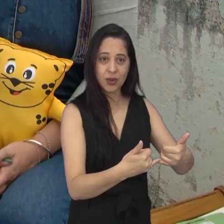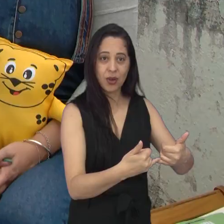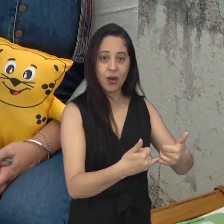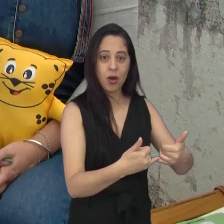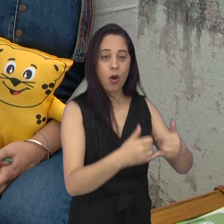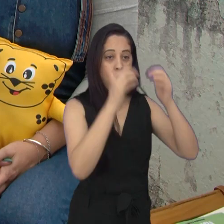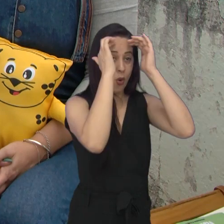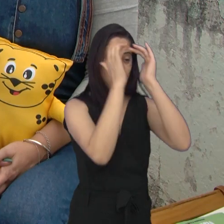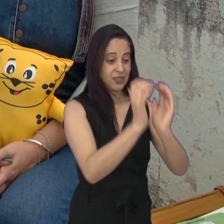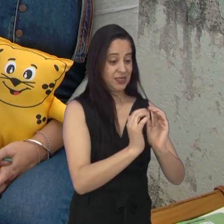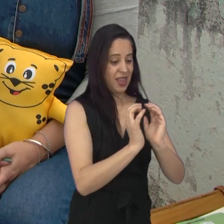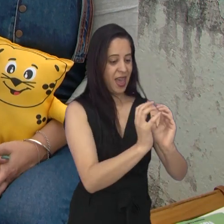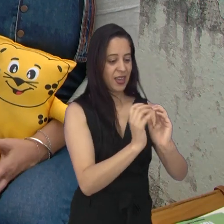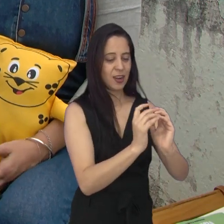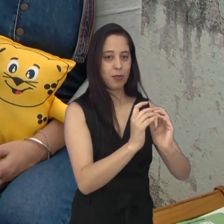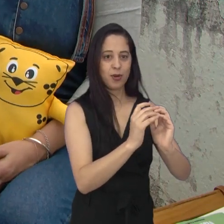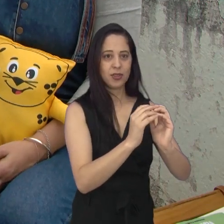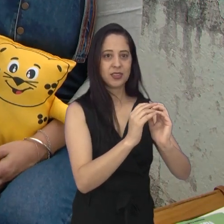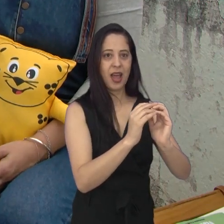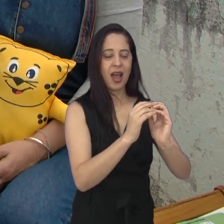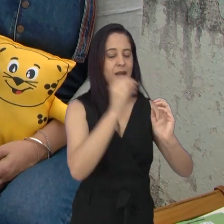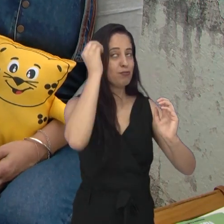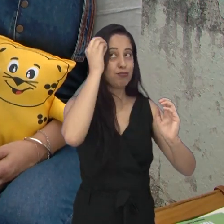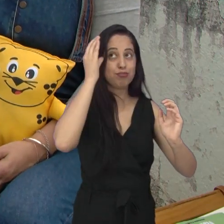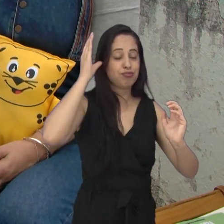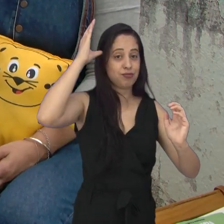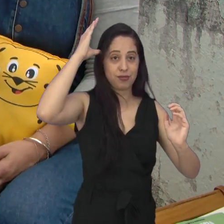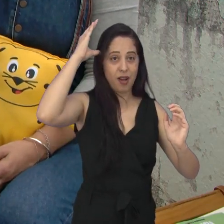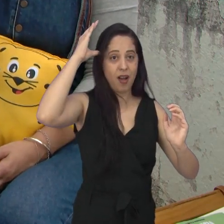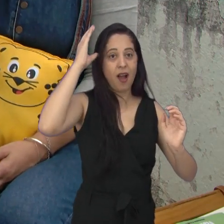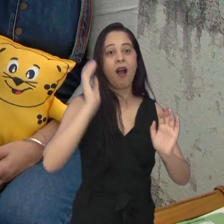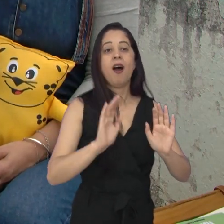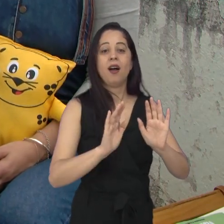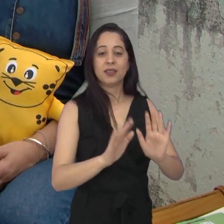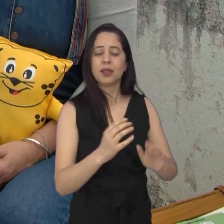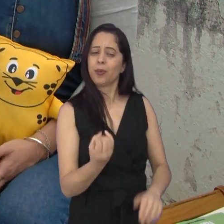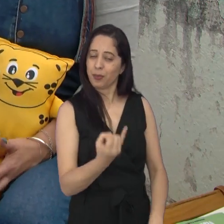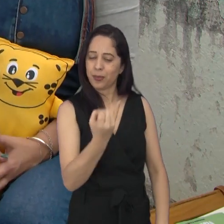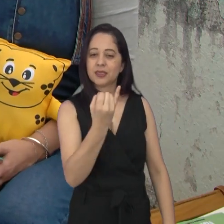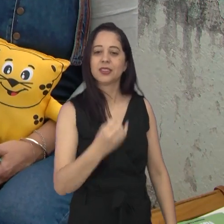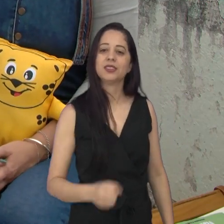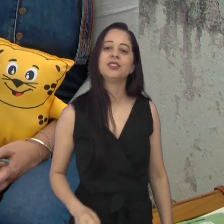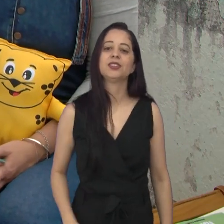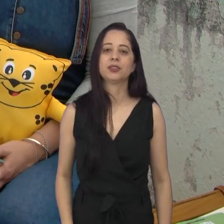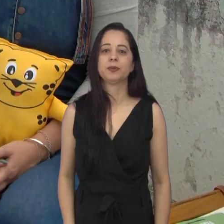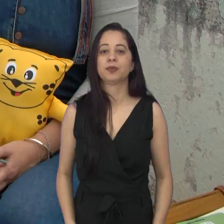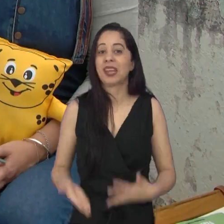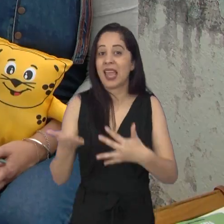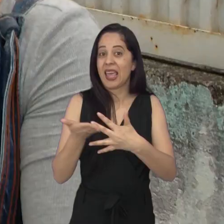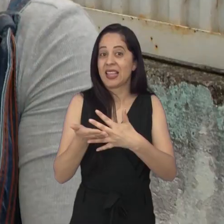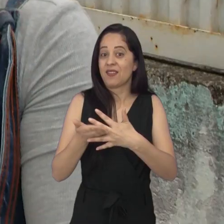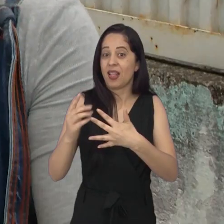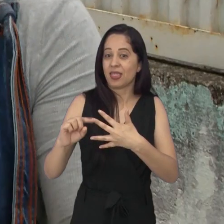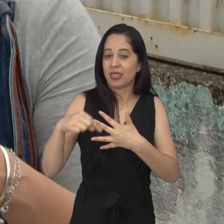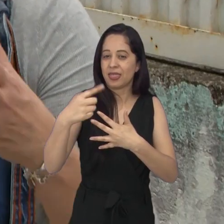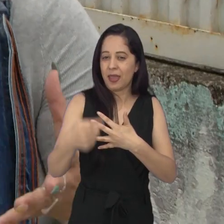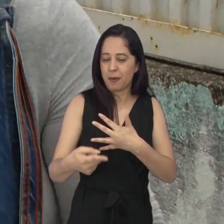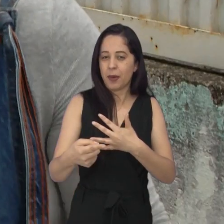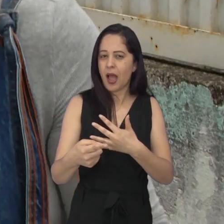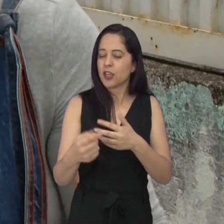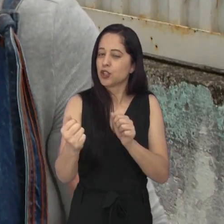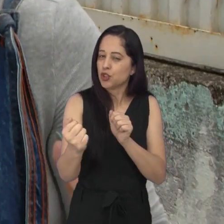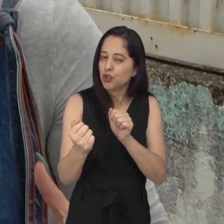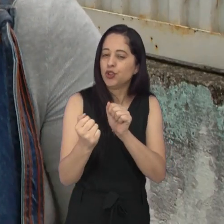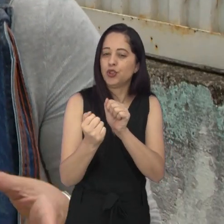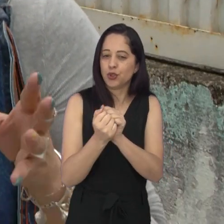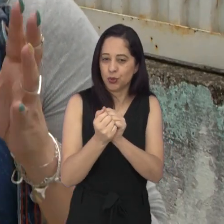personagem, ela está consolidando algumas ideias na cabeça dela. Então isso é importante. E no